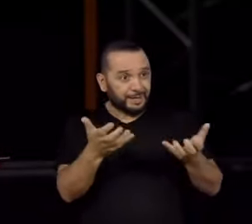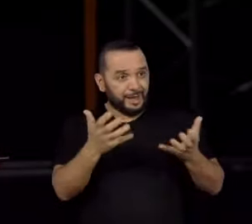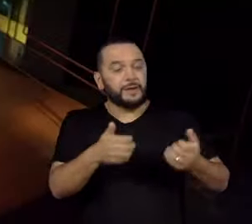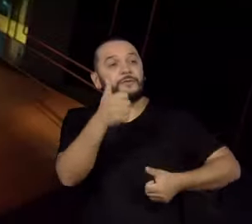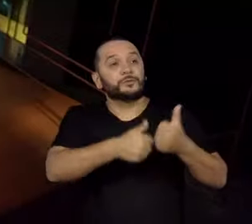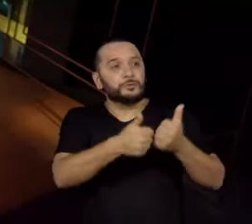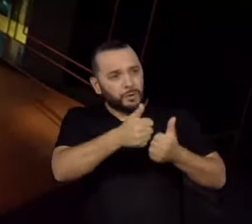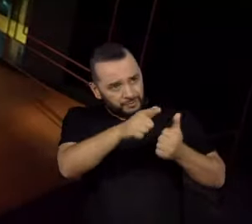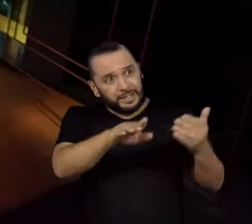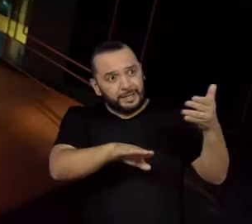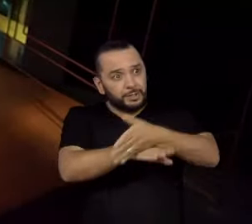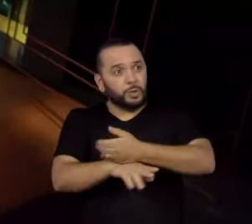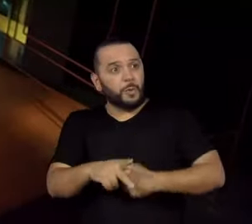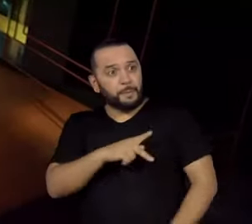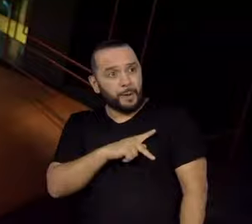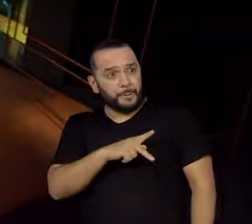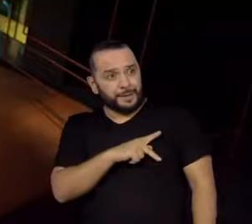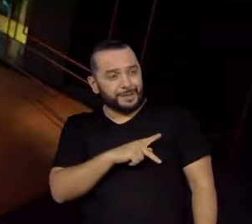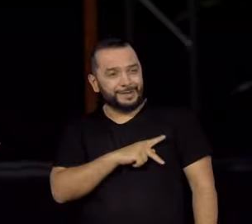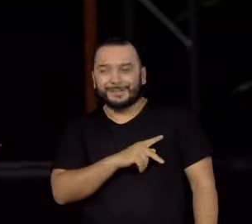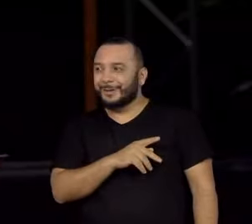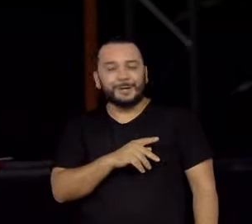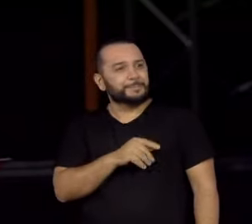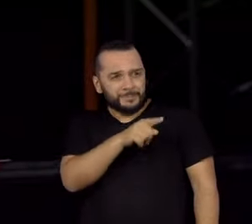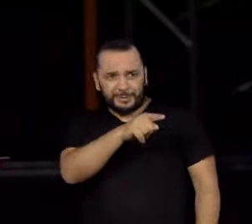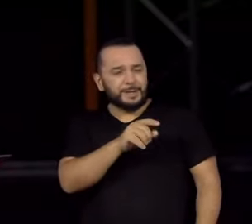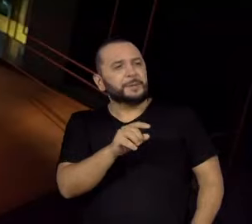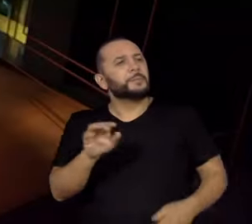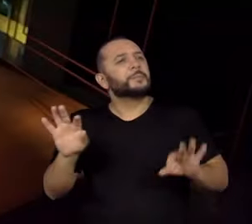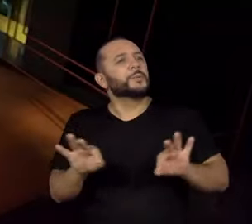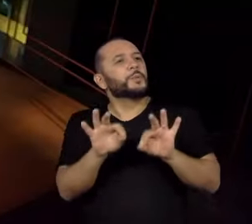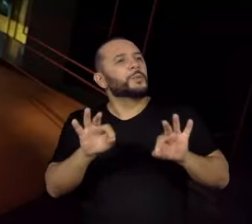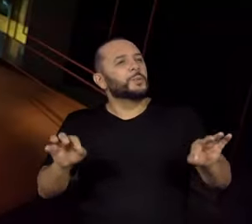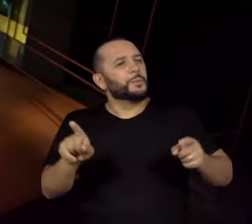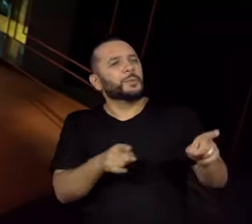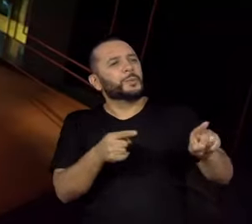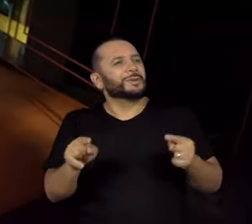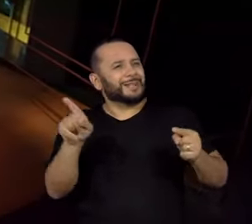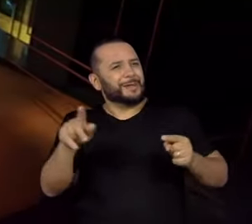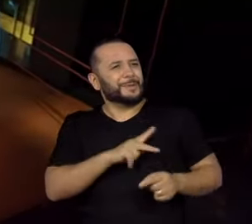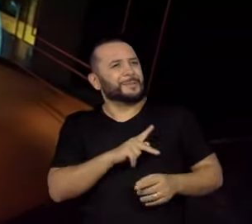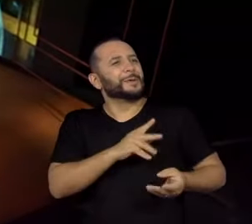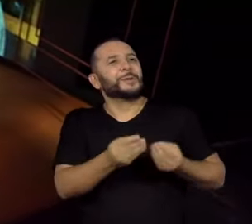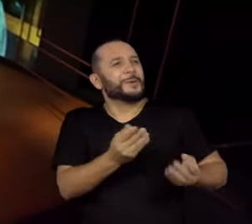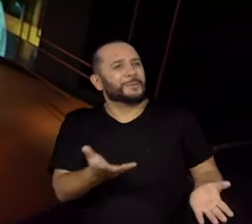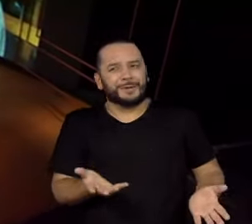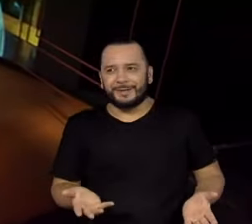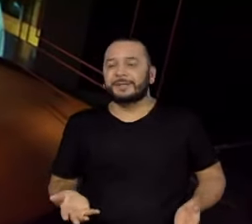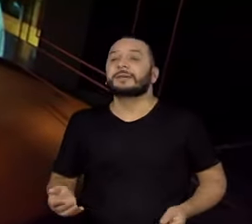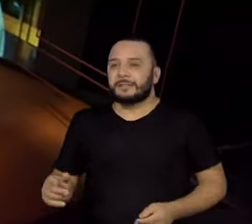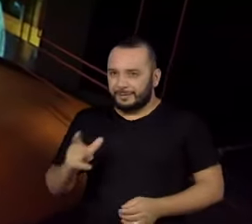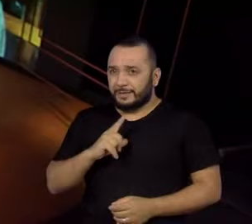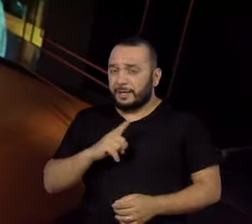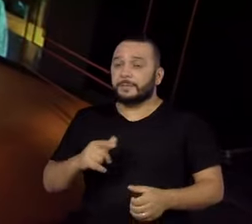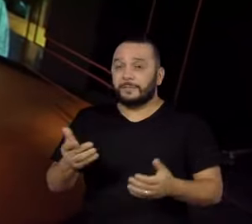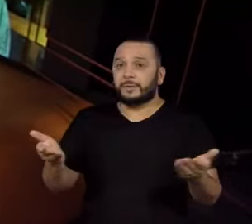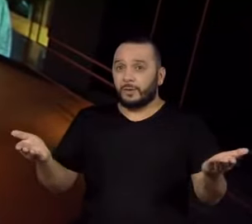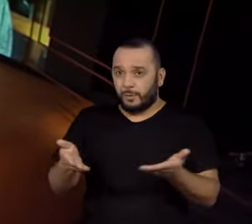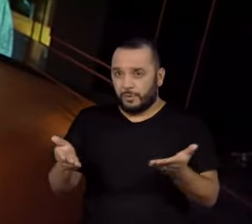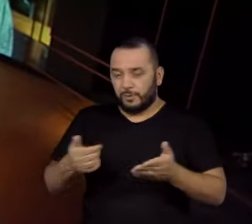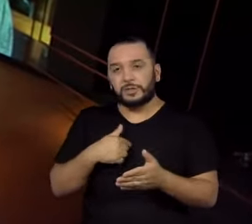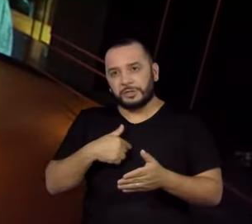para o Palmeiras, só que foi pela música. Como é que foi isso? Pois é, na chamada Várzea, que é onde é hoje a TV